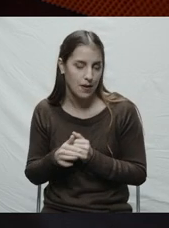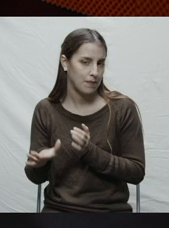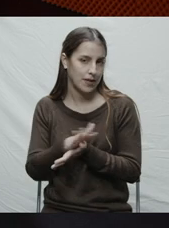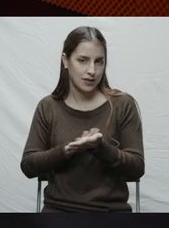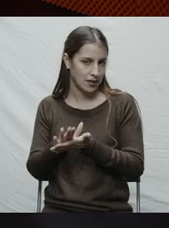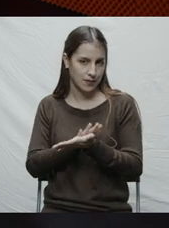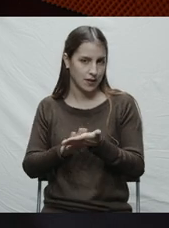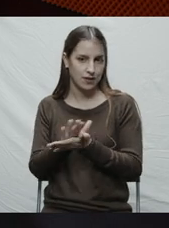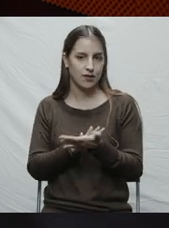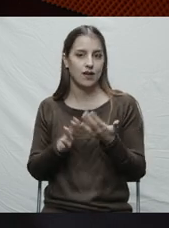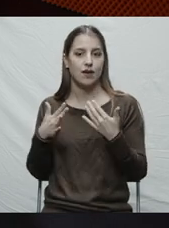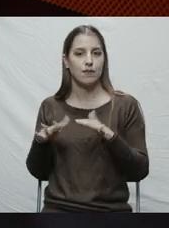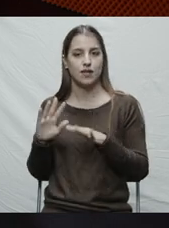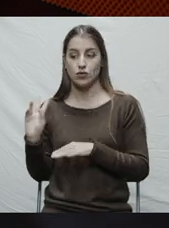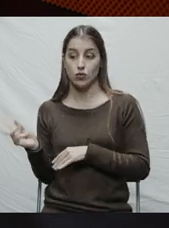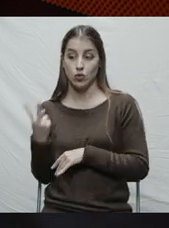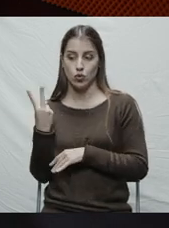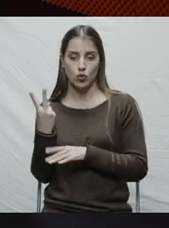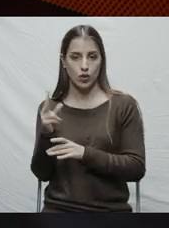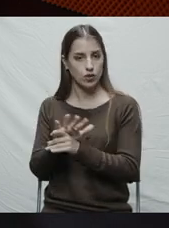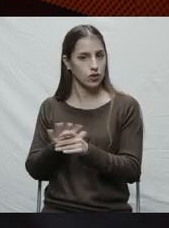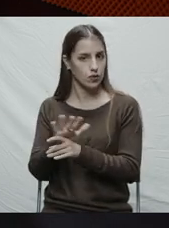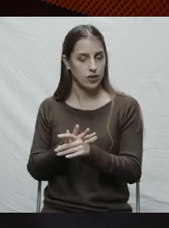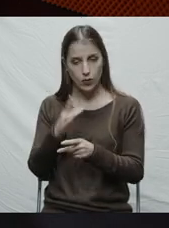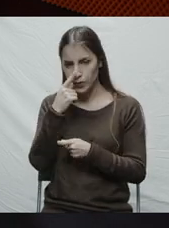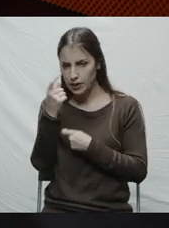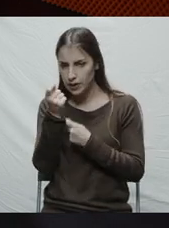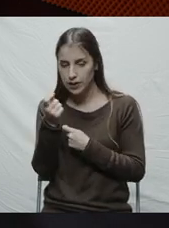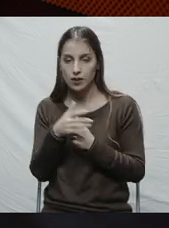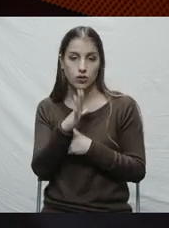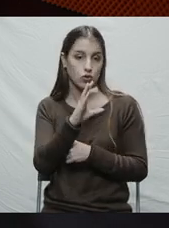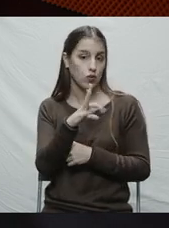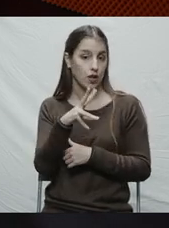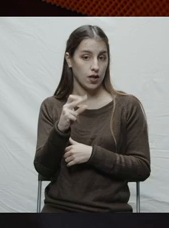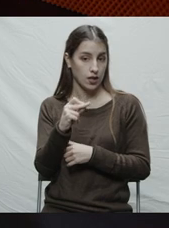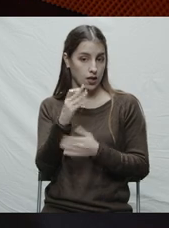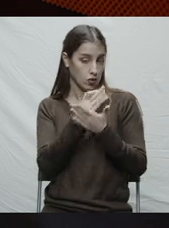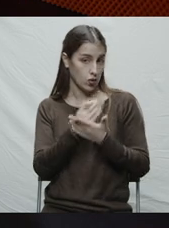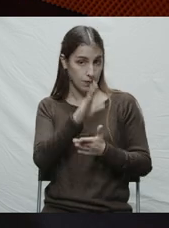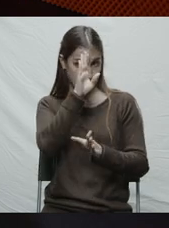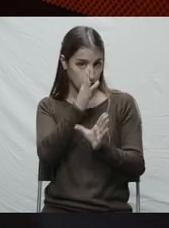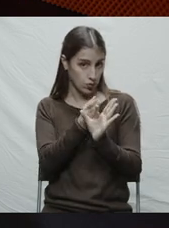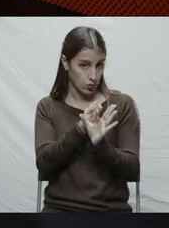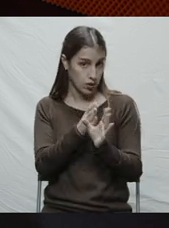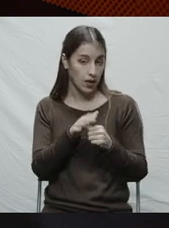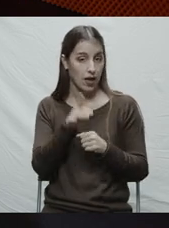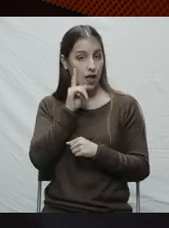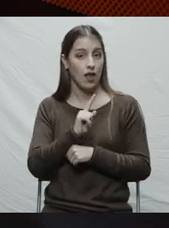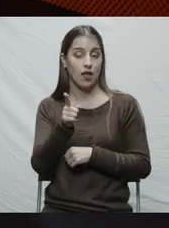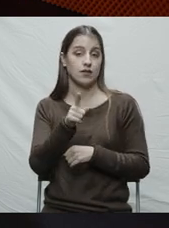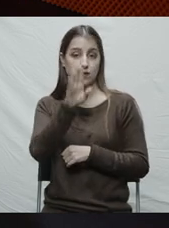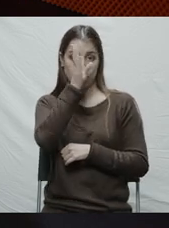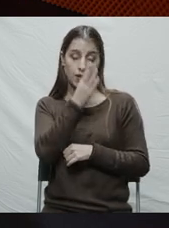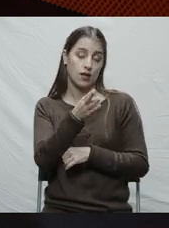Mas estávamos os dois numa situação relativamente similar. A Joana estava a estudar Psicologia e sentia que a Psicologia não era aquilo que a fascinava, era a